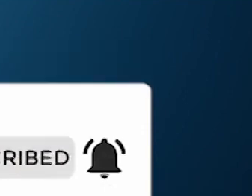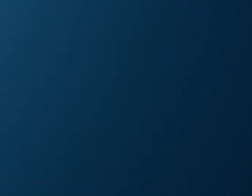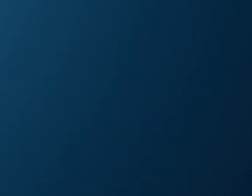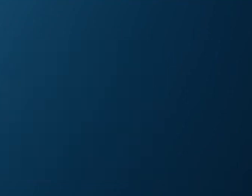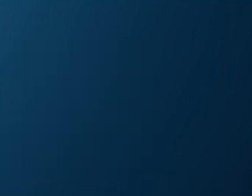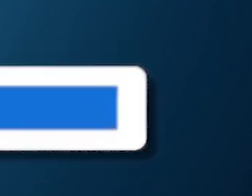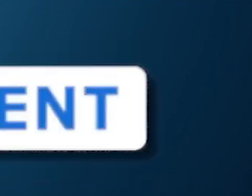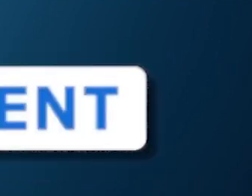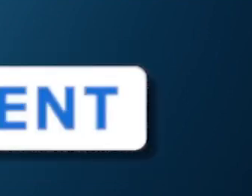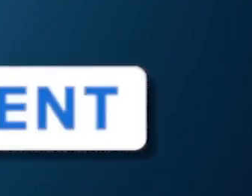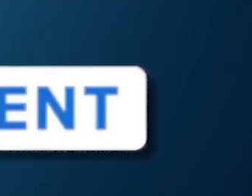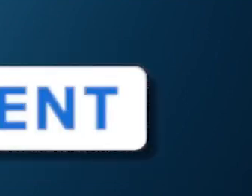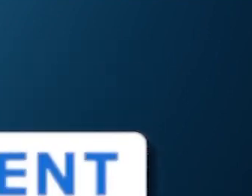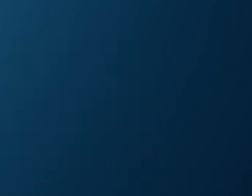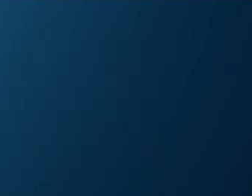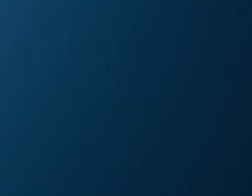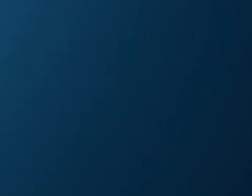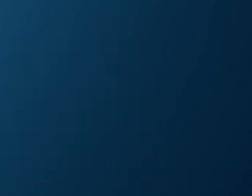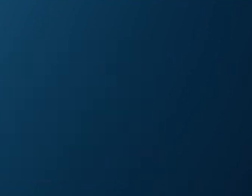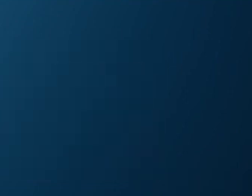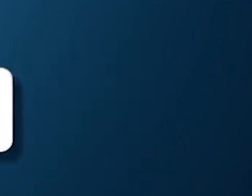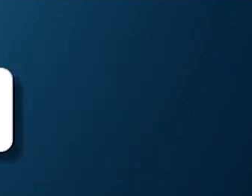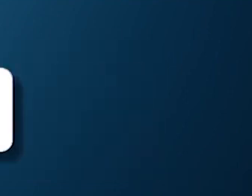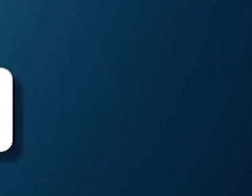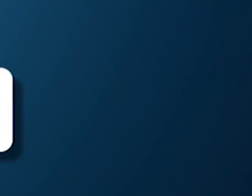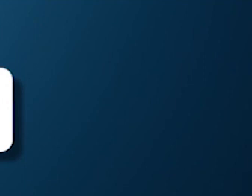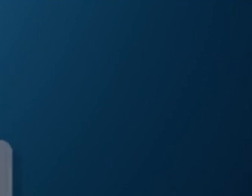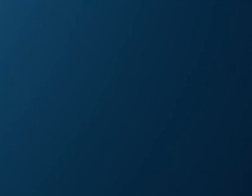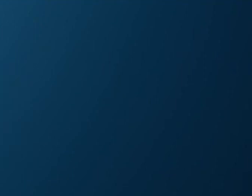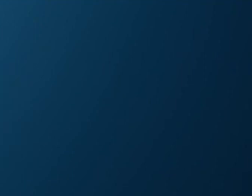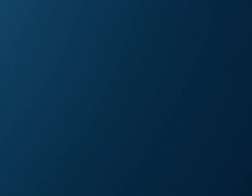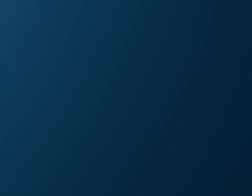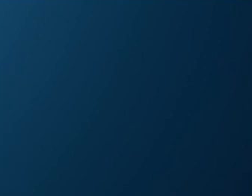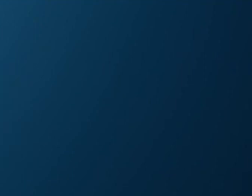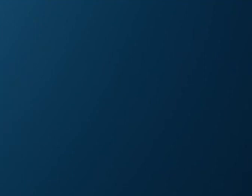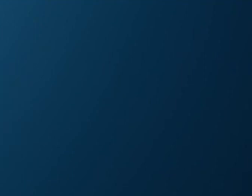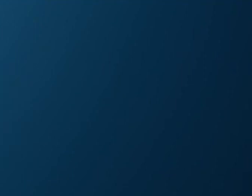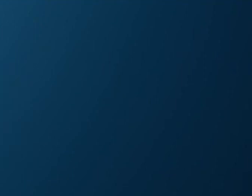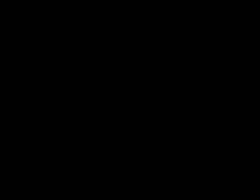notificação. Fo comentário no fahetutan ba media social Siraseluk.